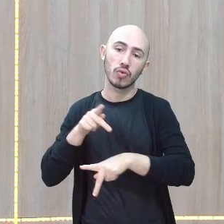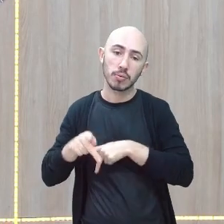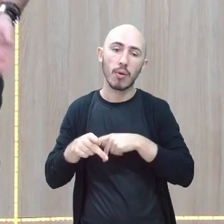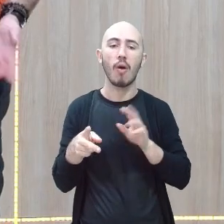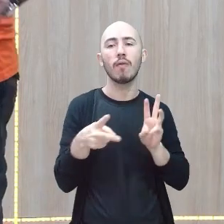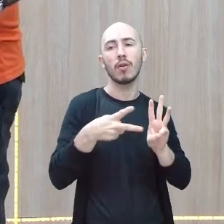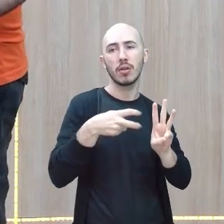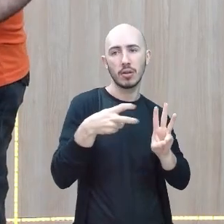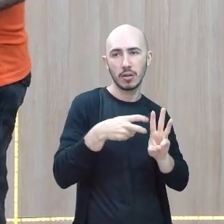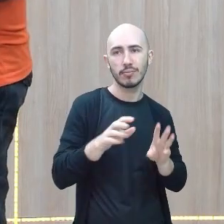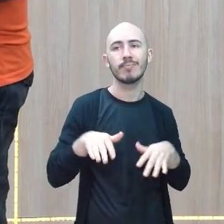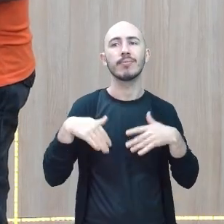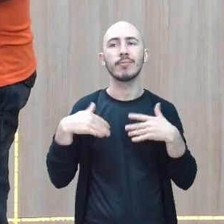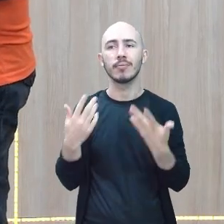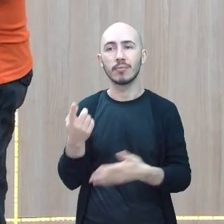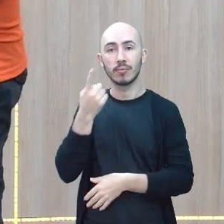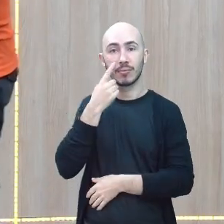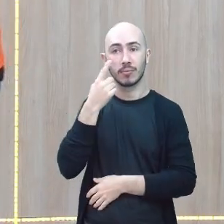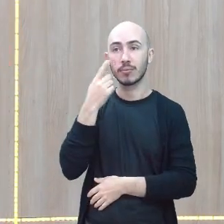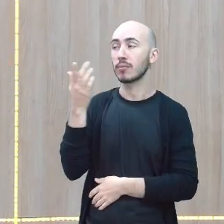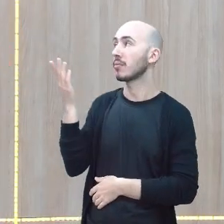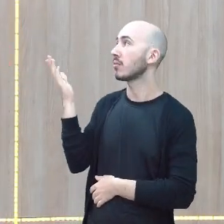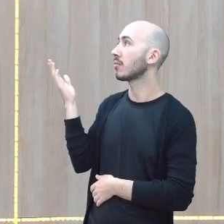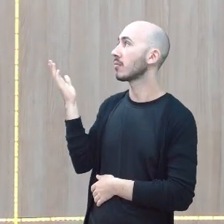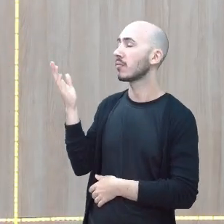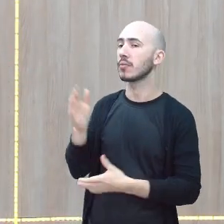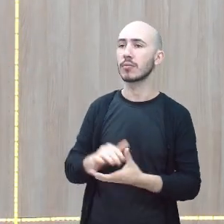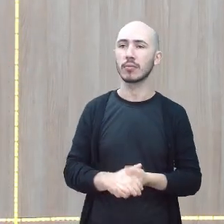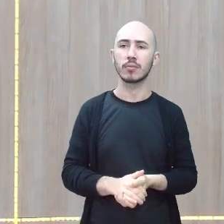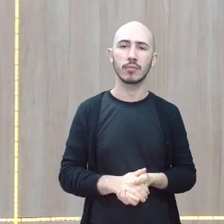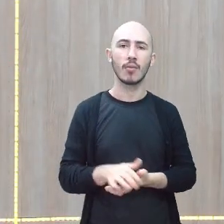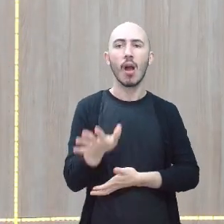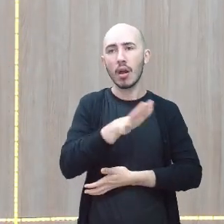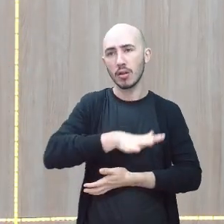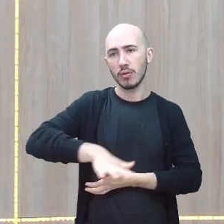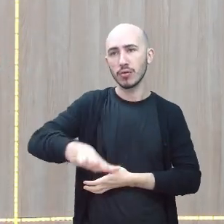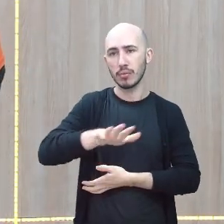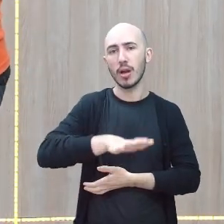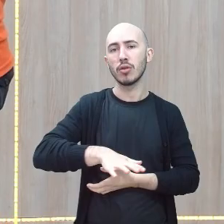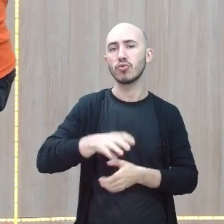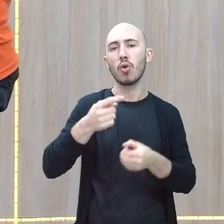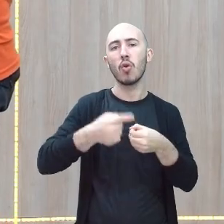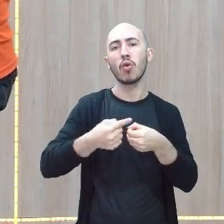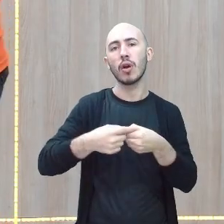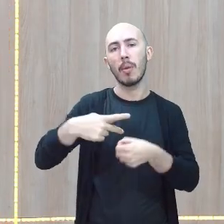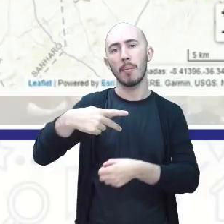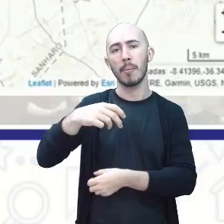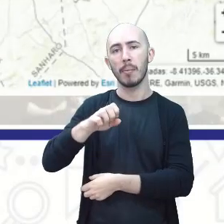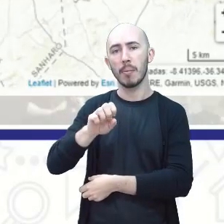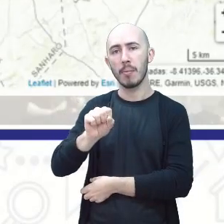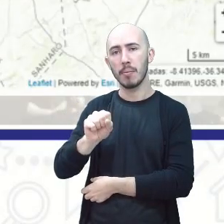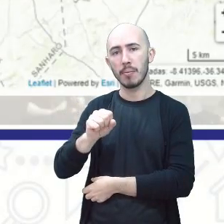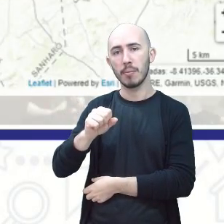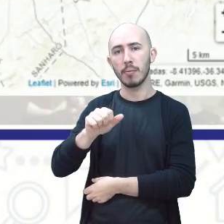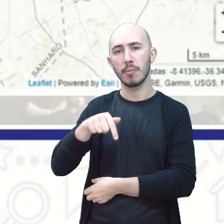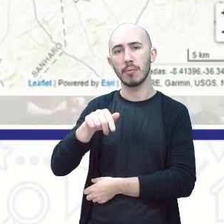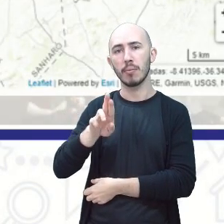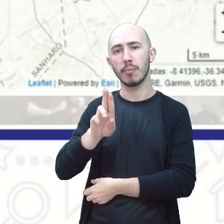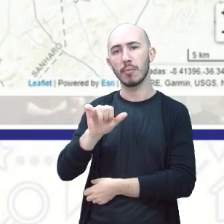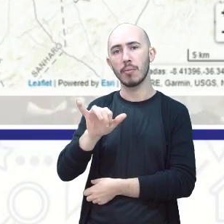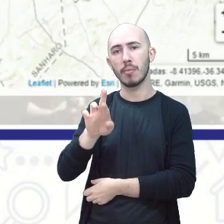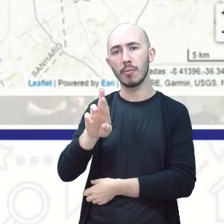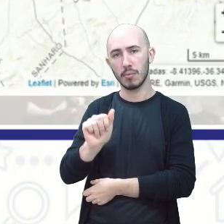povos indígenas. Então aqui, ó, estão lá no território, né, de Pesqueira, né, hoje faz parte, né, do território de